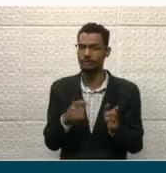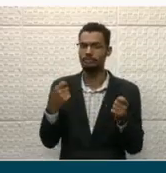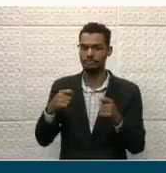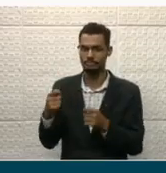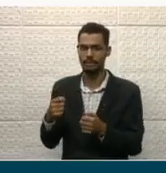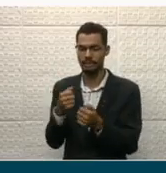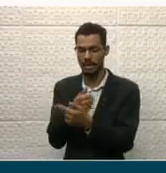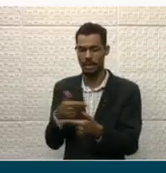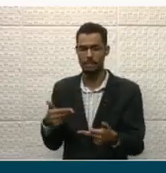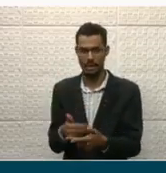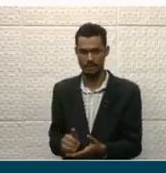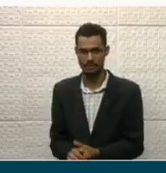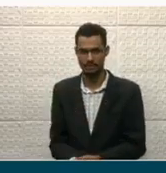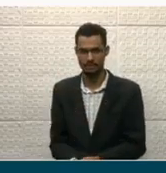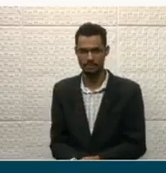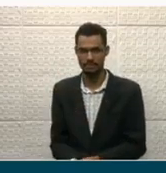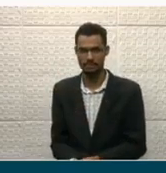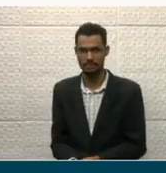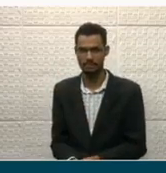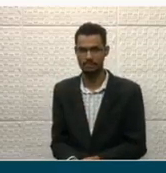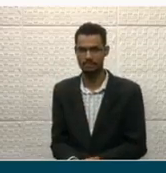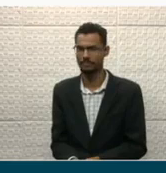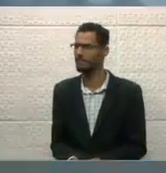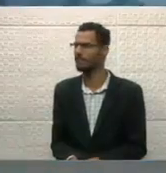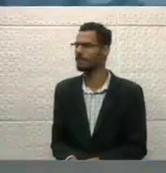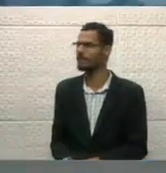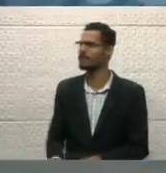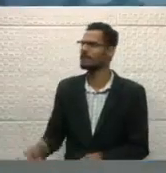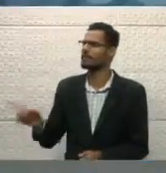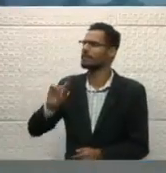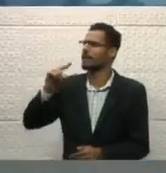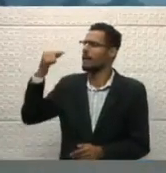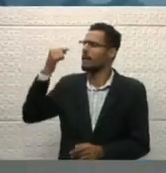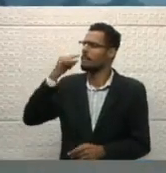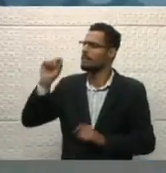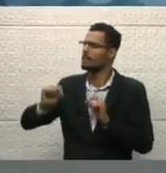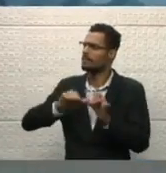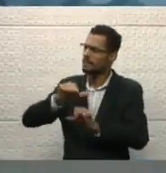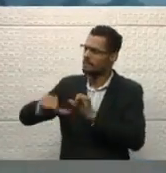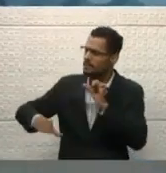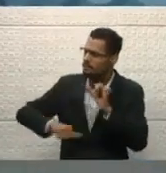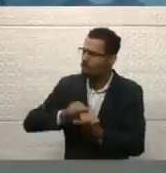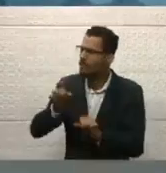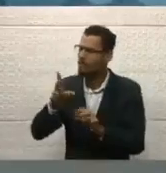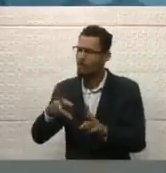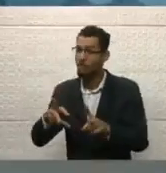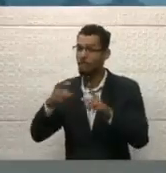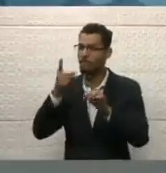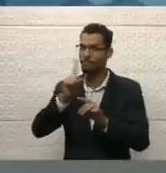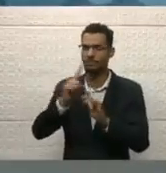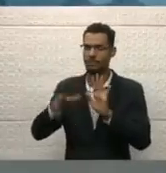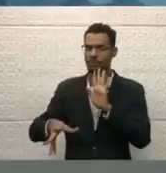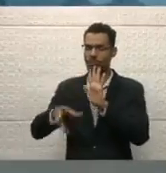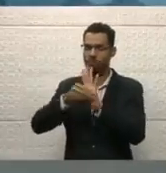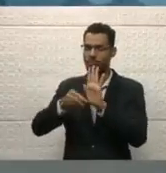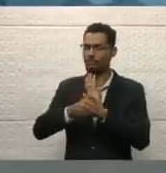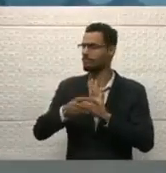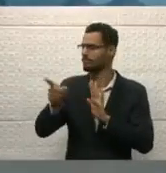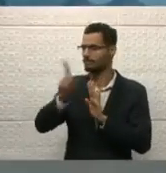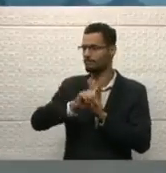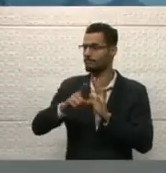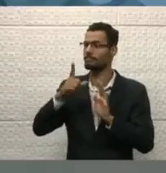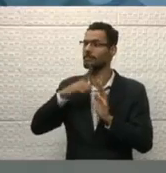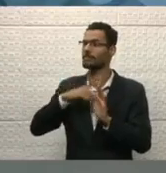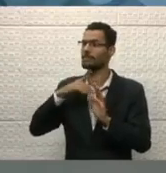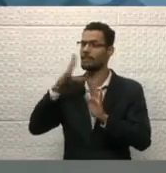os elementos. Então, nós não estamos apenas olhando a transformação e extraindo os coeficientes.